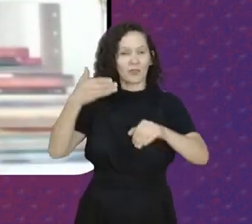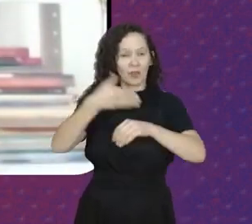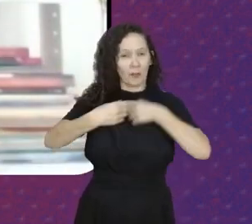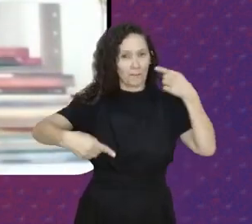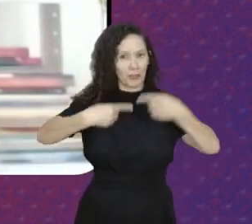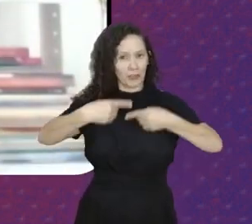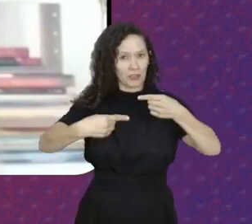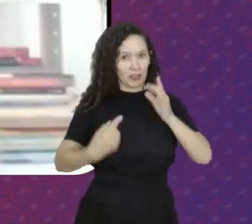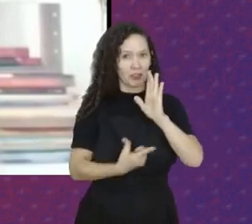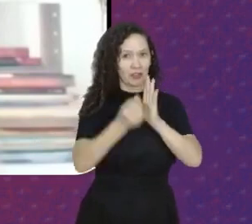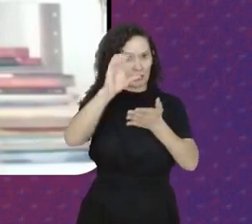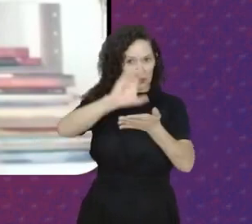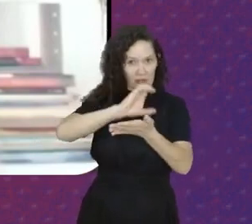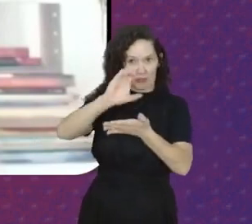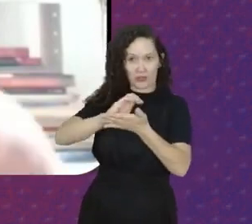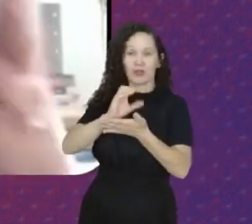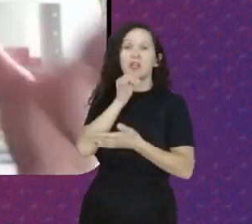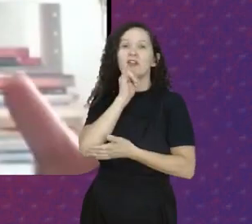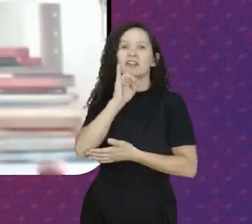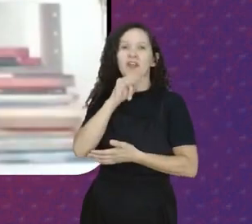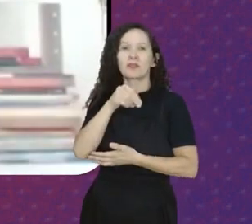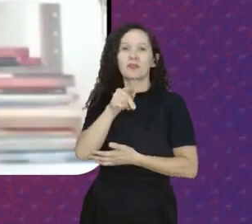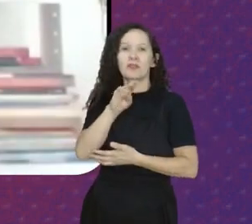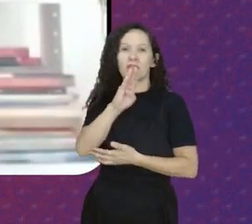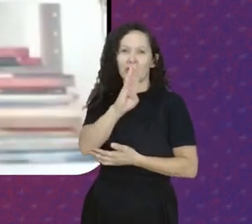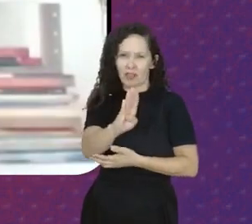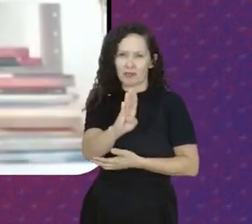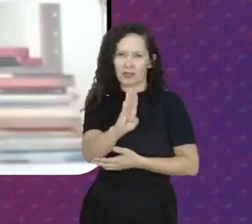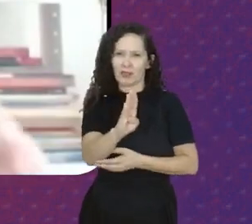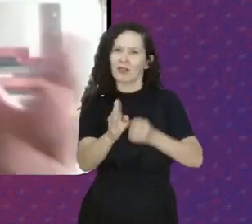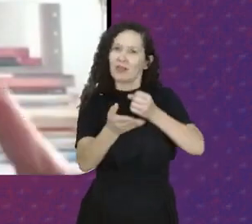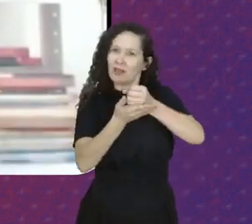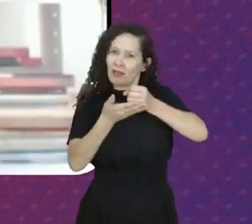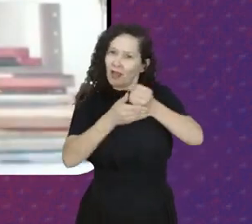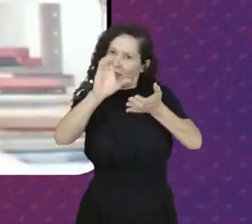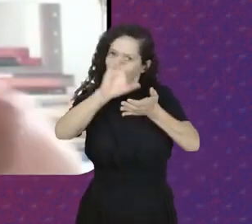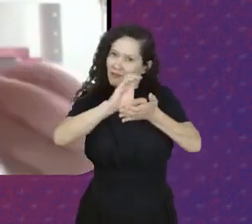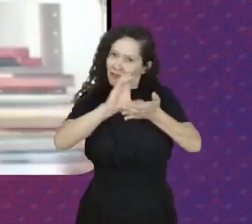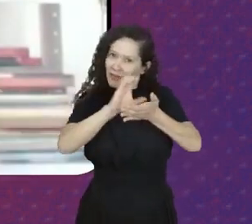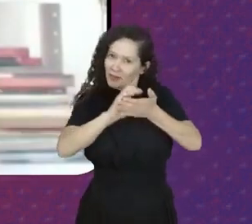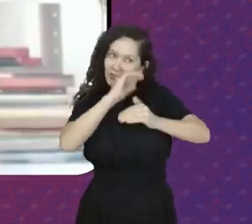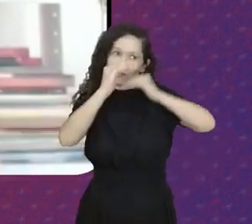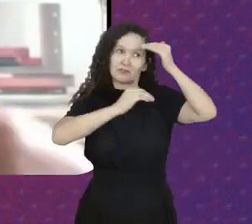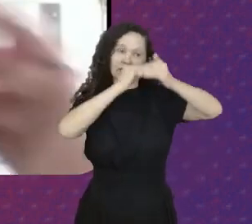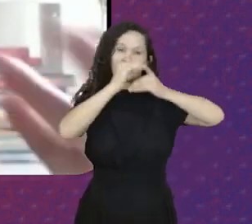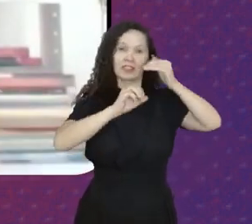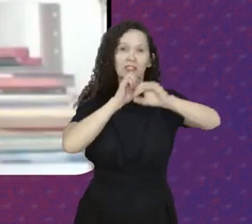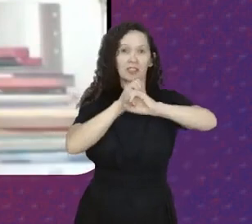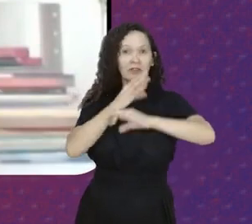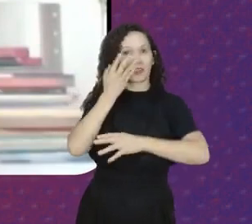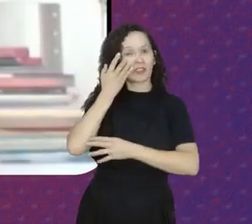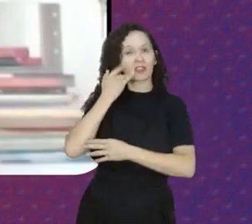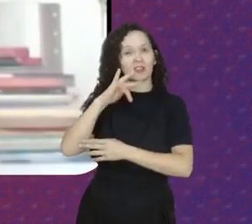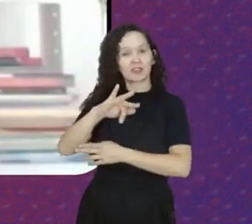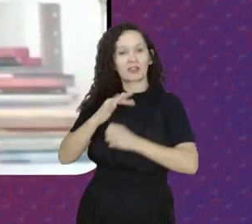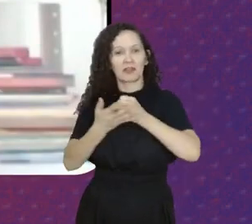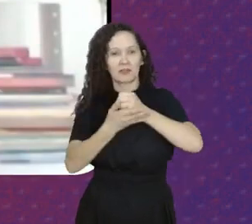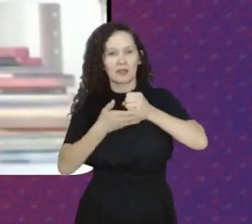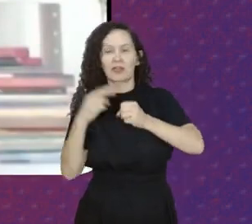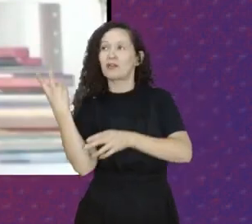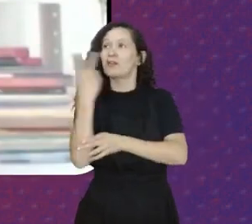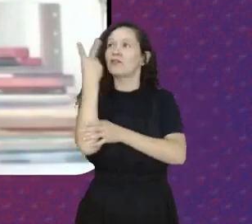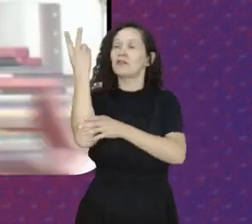de financiamento com o Fundeb, que é o Fundo de Manutenção e Desenvolvimento da Educação Básica e Valorização dos Profissionais